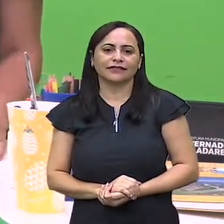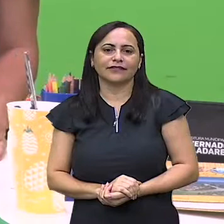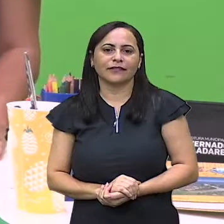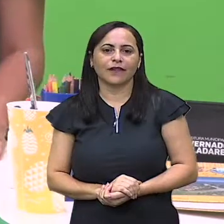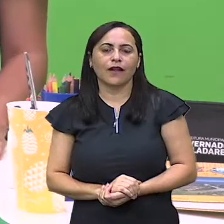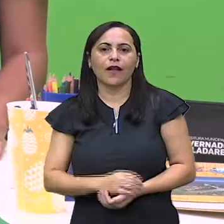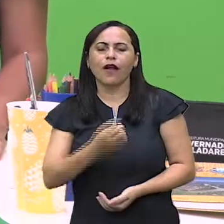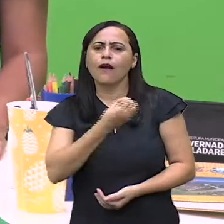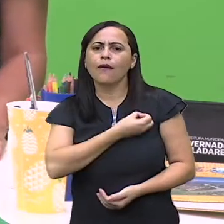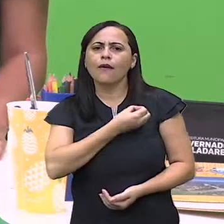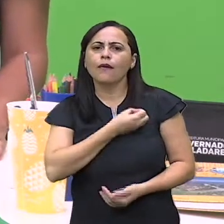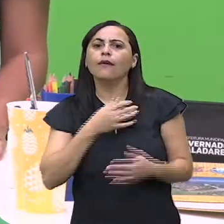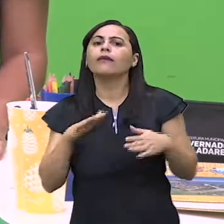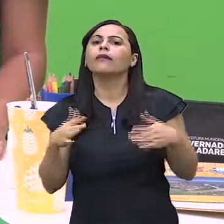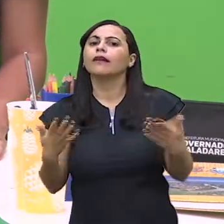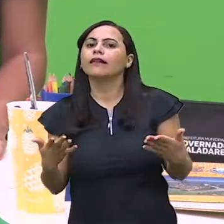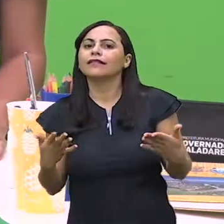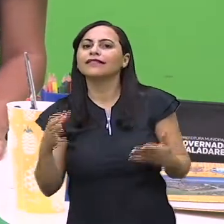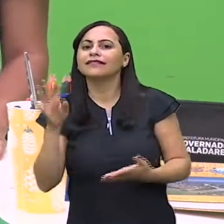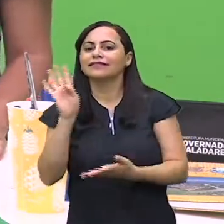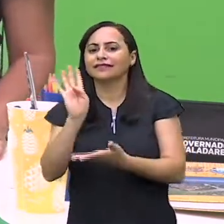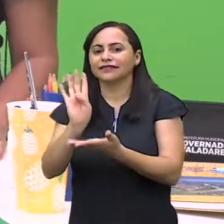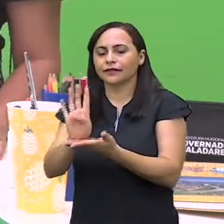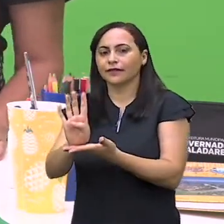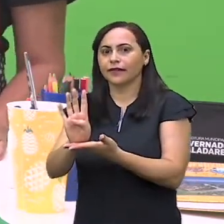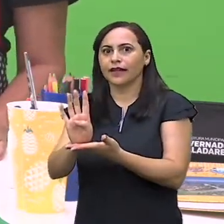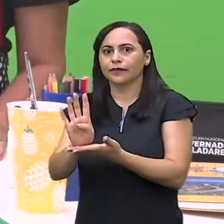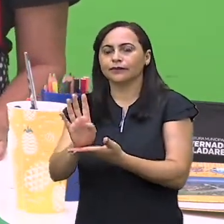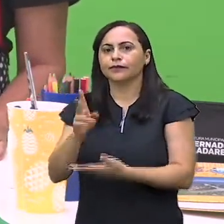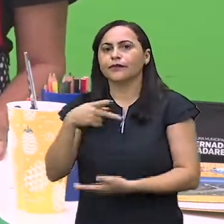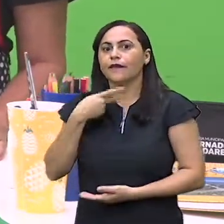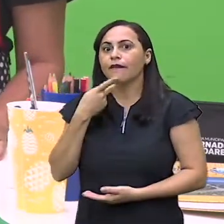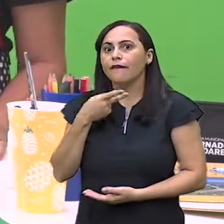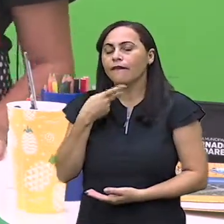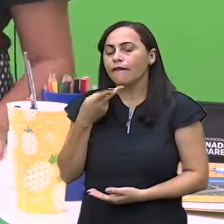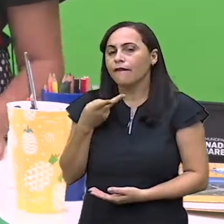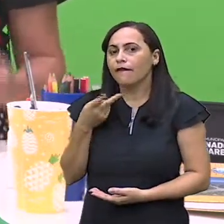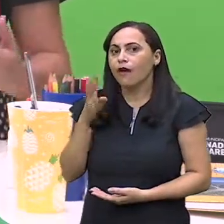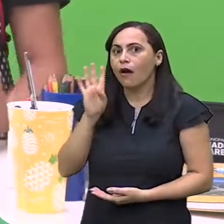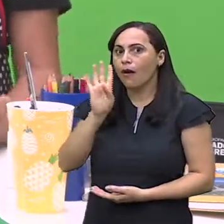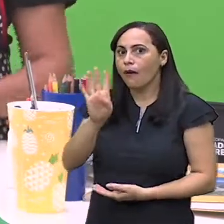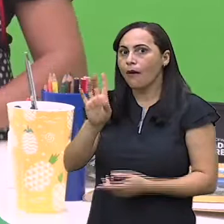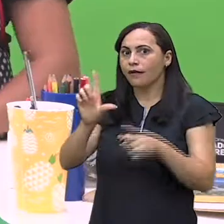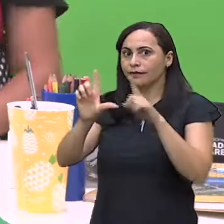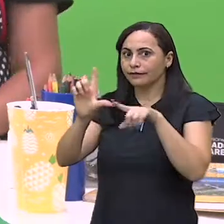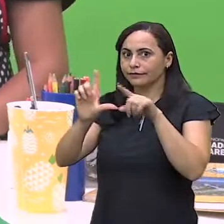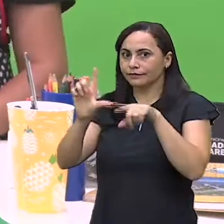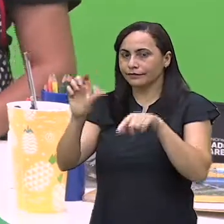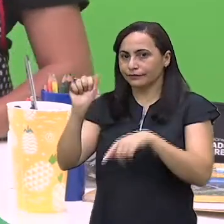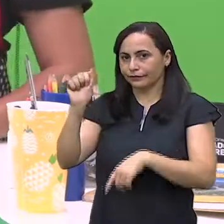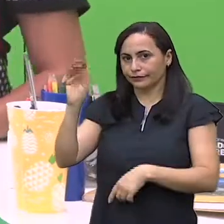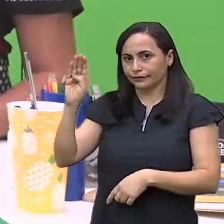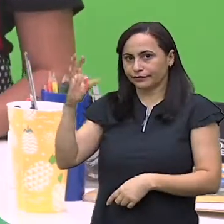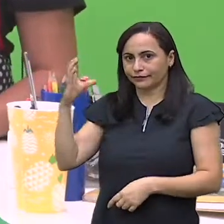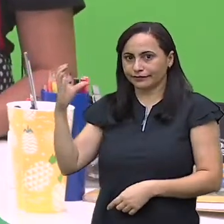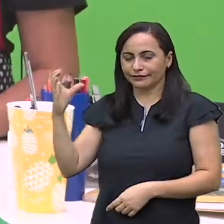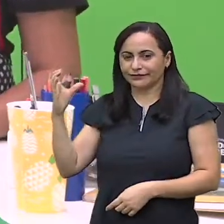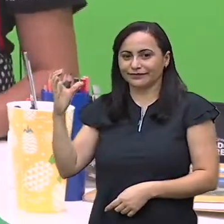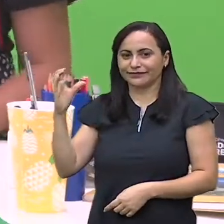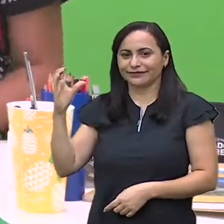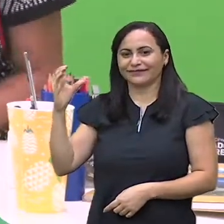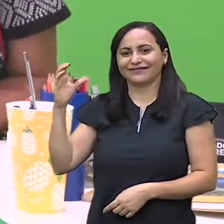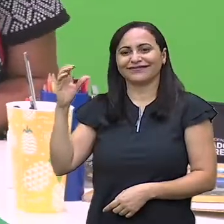Tirei o número 4. Falar 4 letras do alfabeto. Moleza. A, B, C,